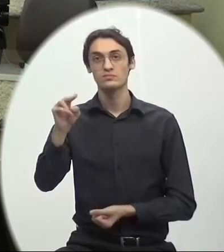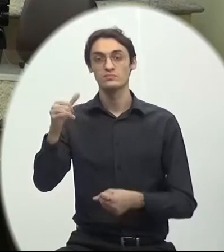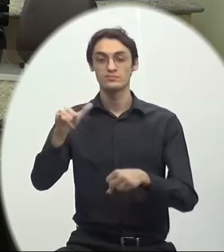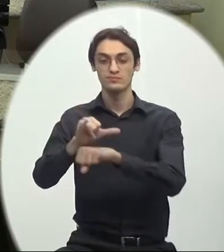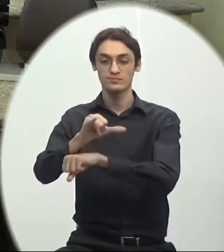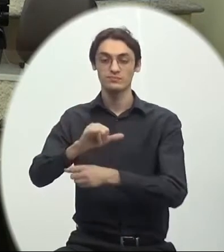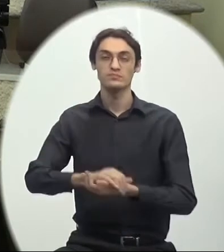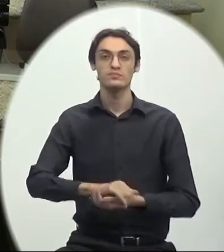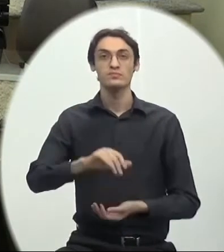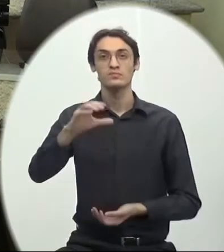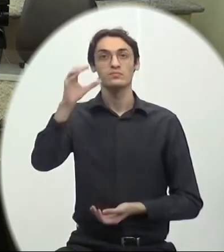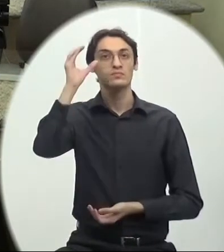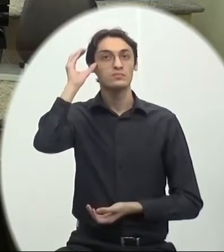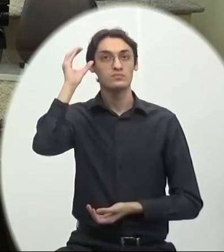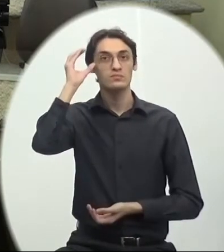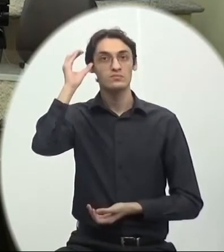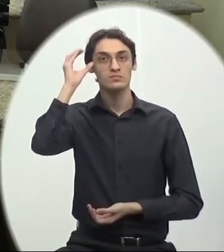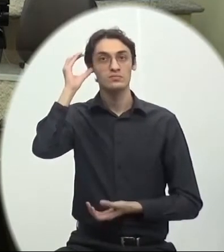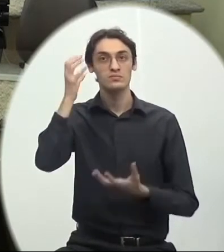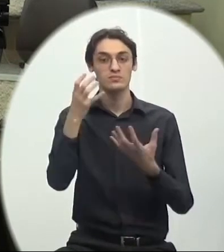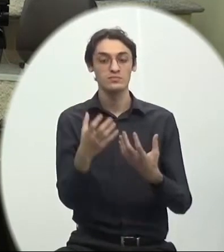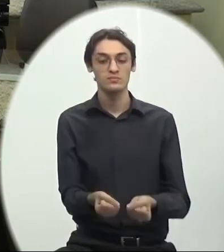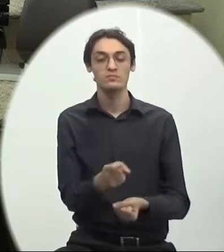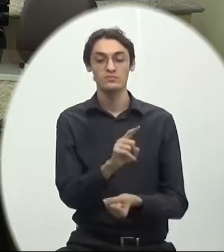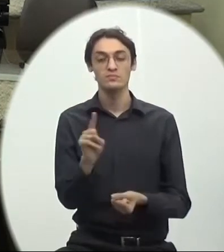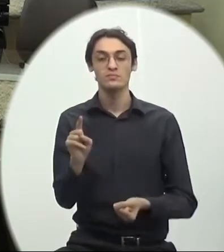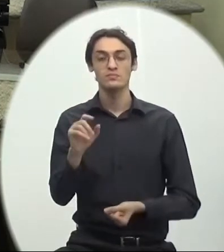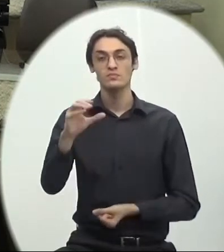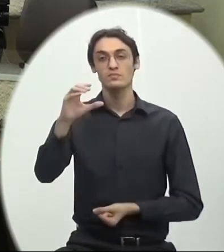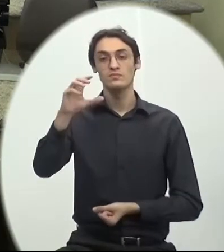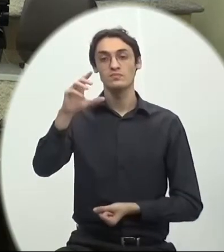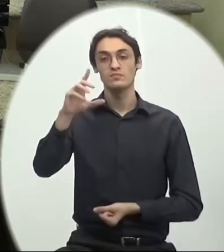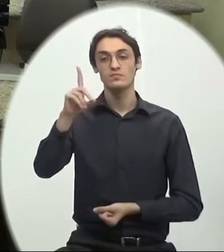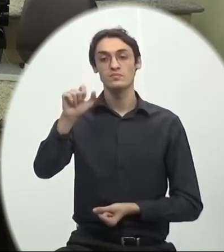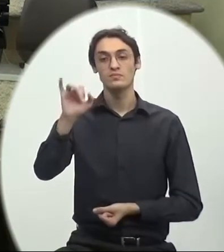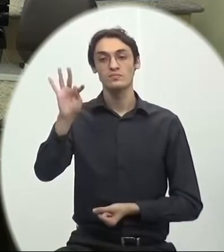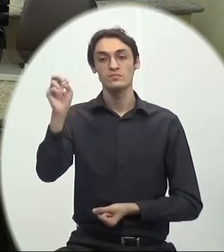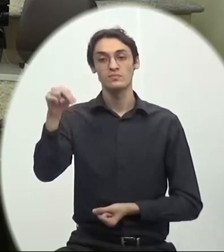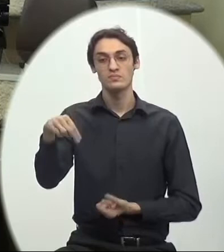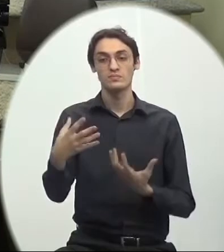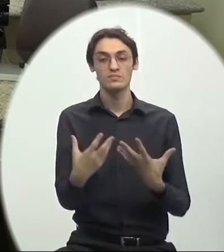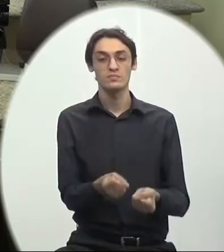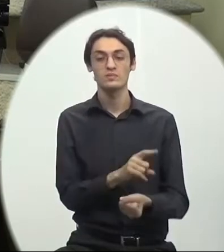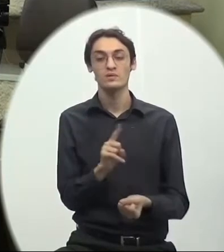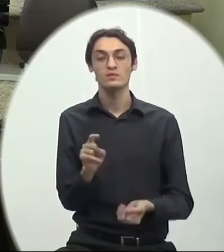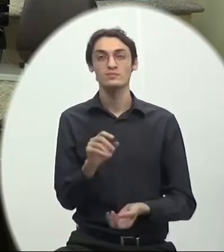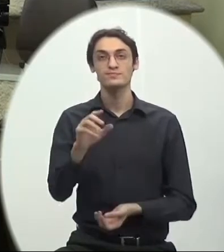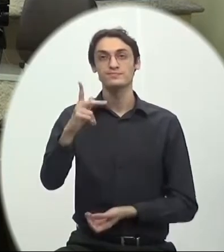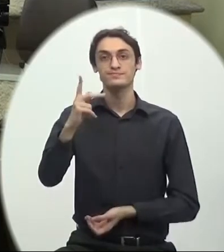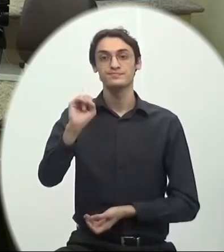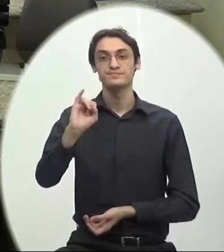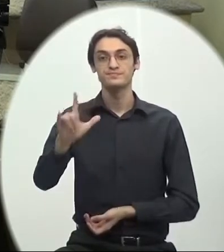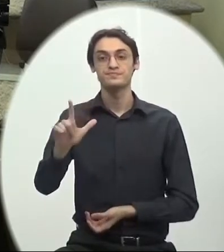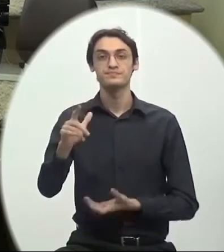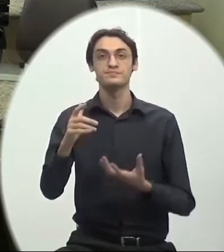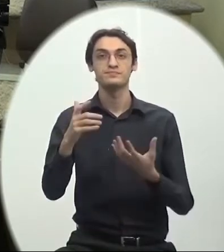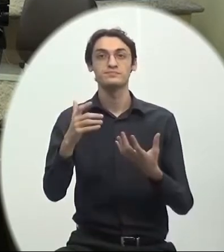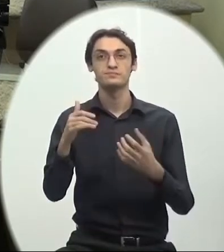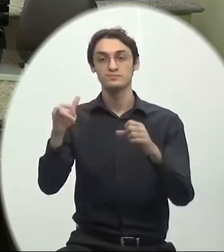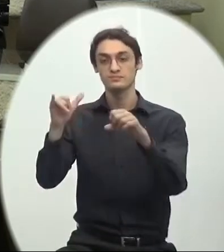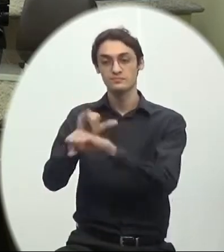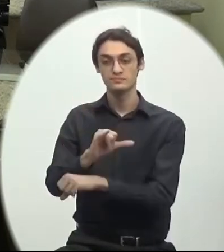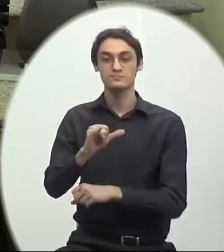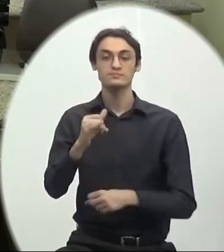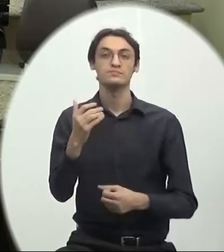momento. Vereadora Camilo Nascimento. Contra. A vereador Dailton Feuzer. Contra. Vereador Paiol, não se encontra no